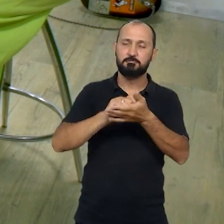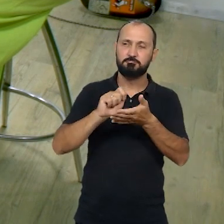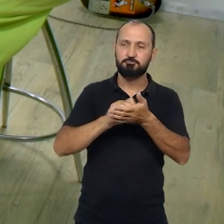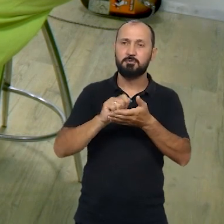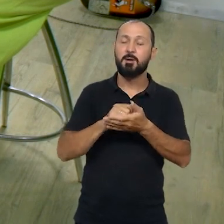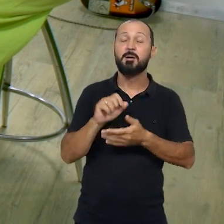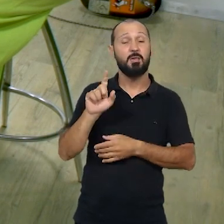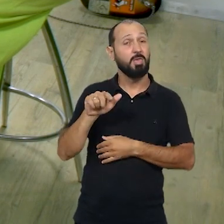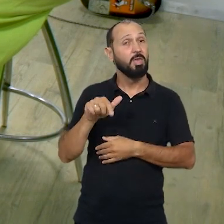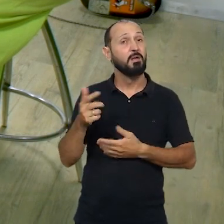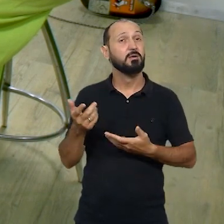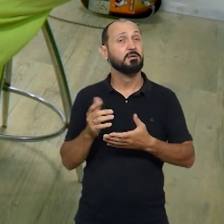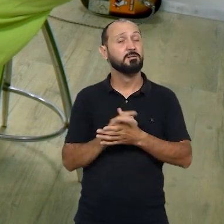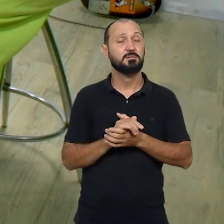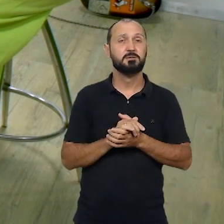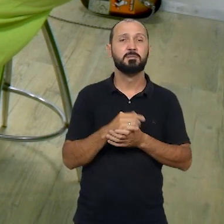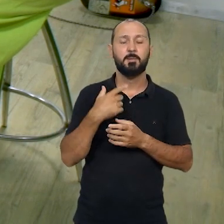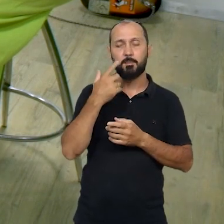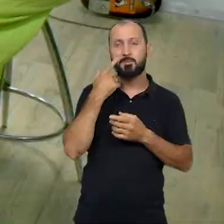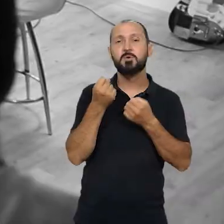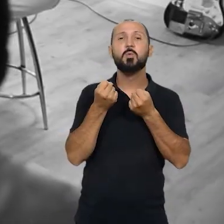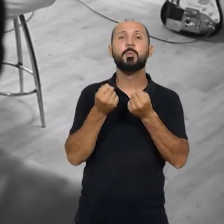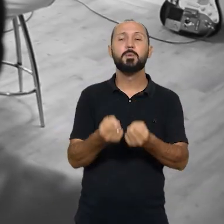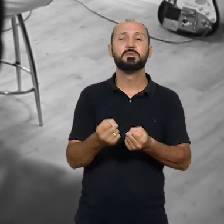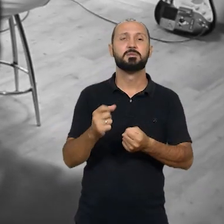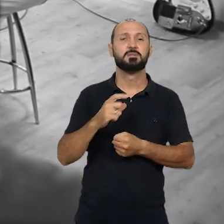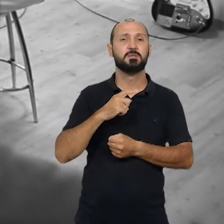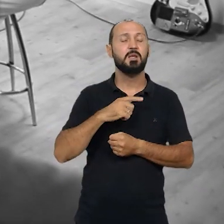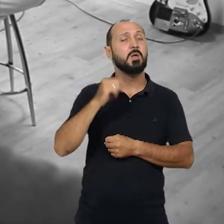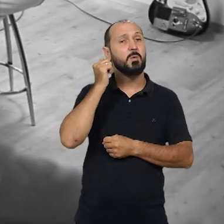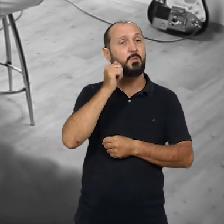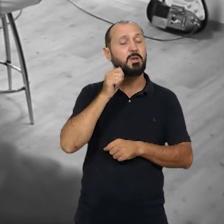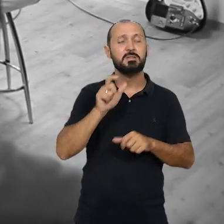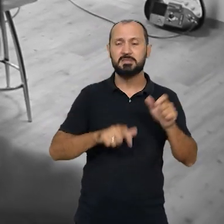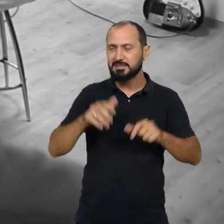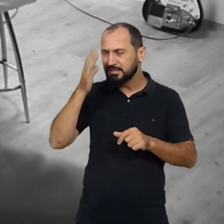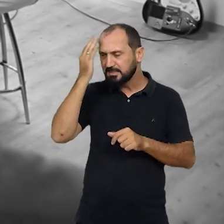que criaram. Então, então, legal. Basicamente, a proposta foi isso, né?